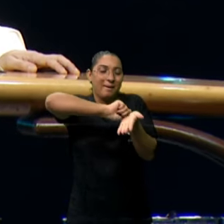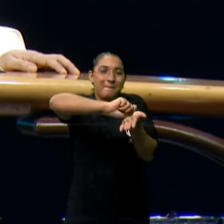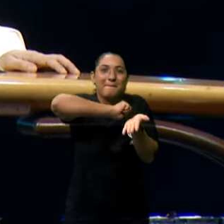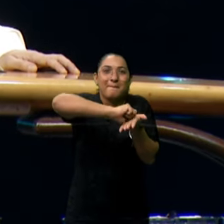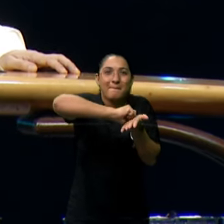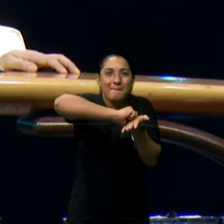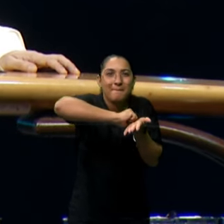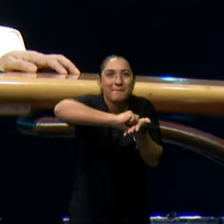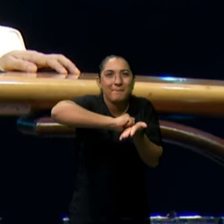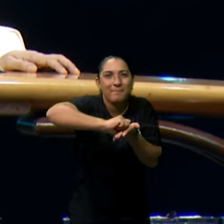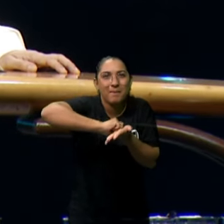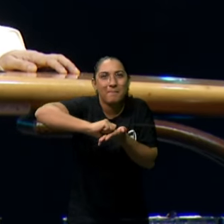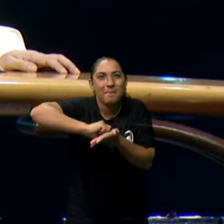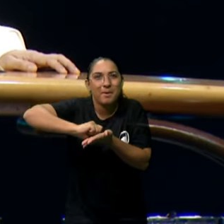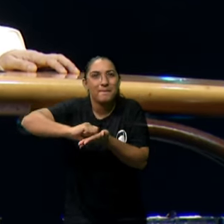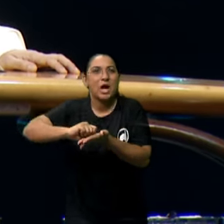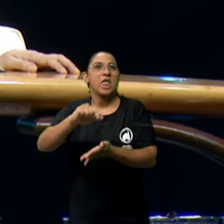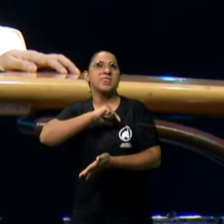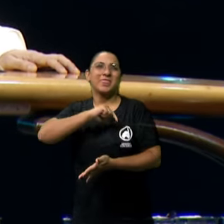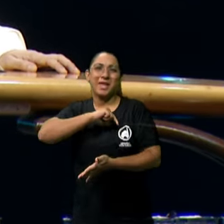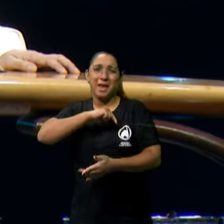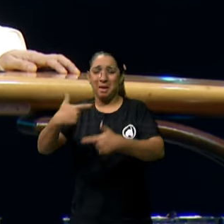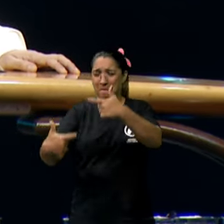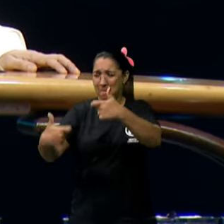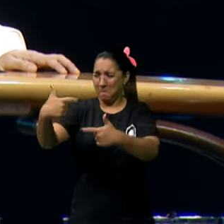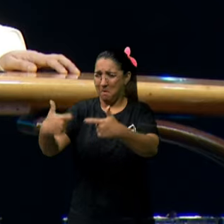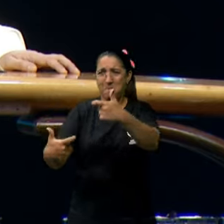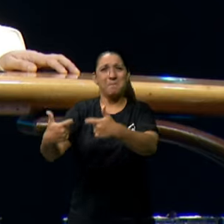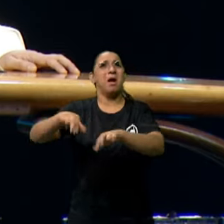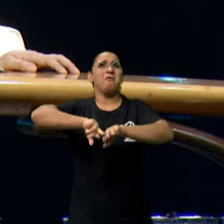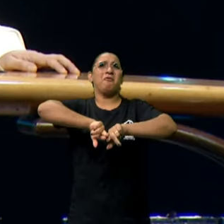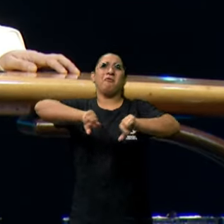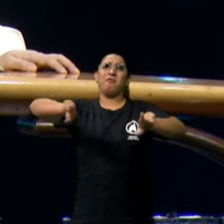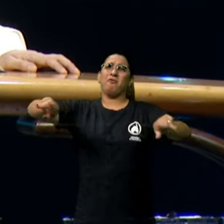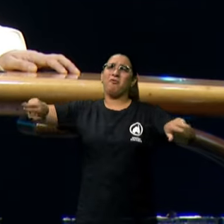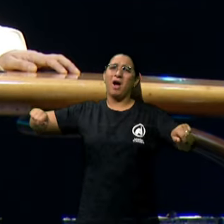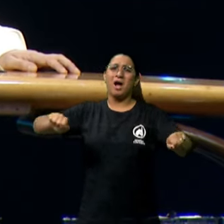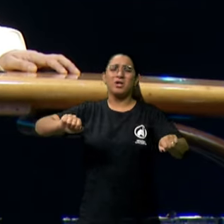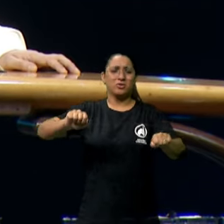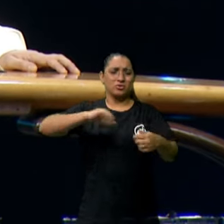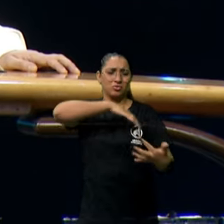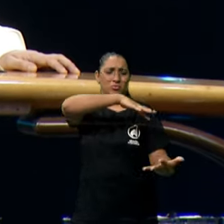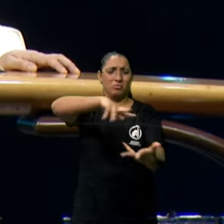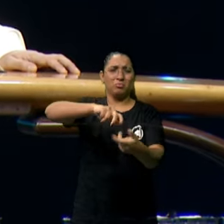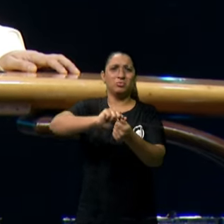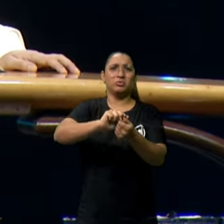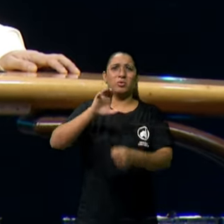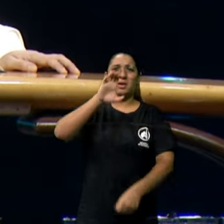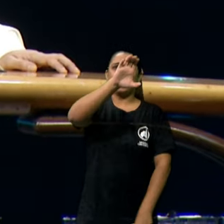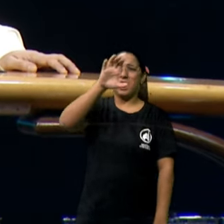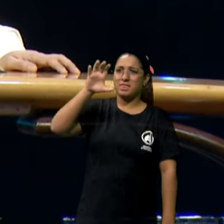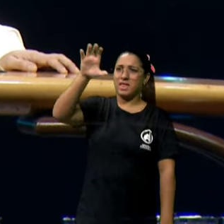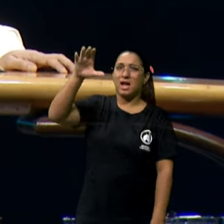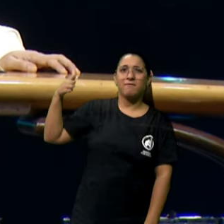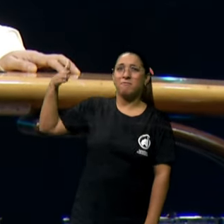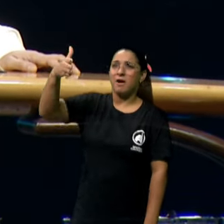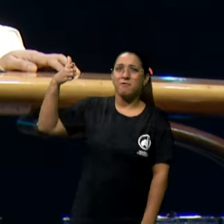essa aqui tá teve Quantos batalhas quantos lugares do mundo a outra não é tem que aprender